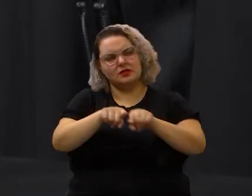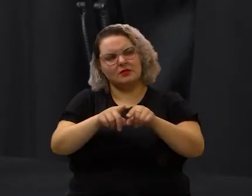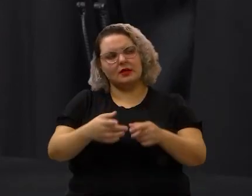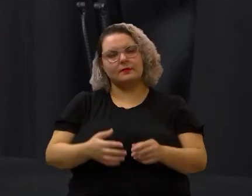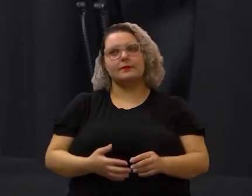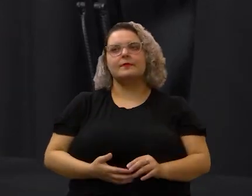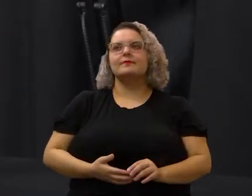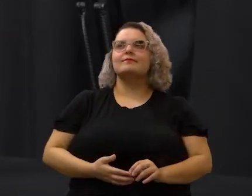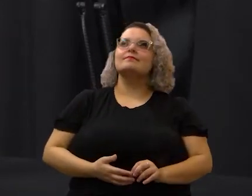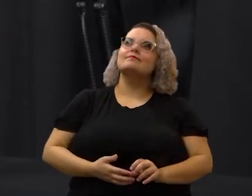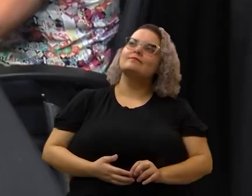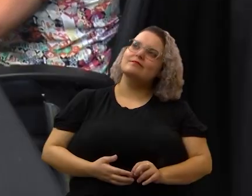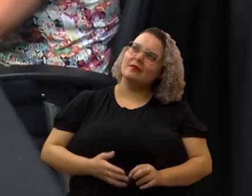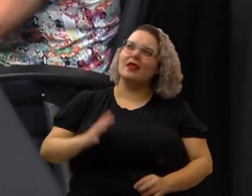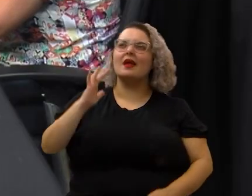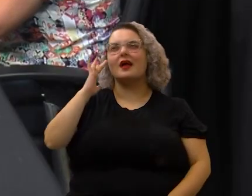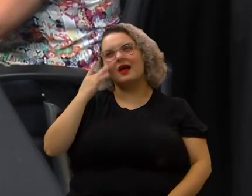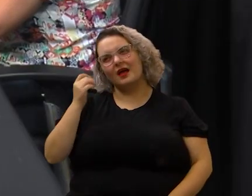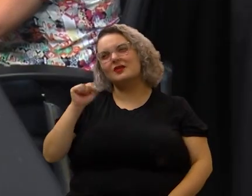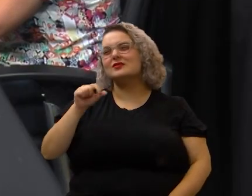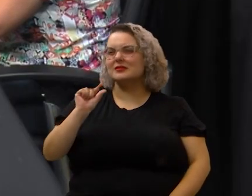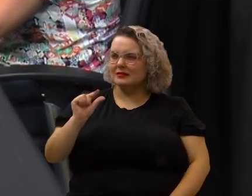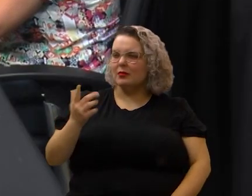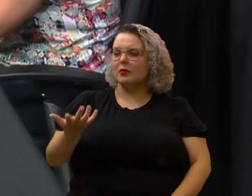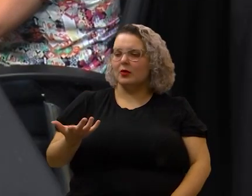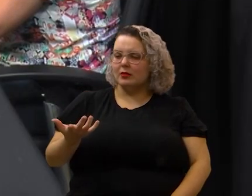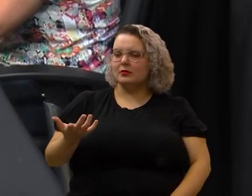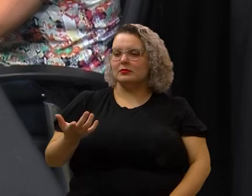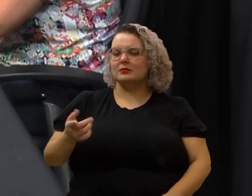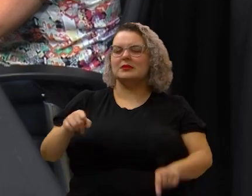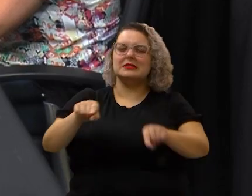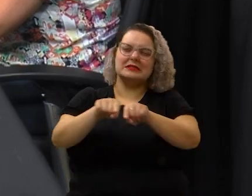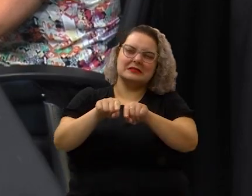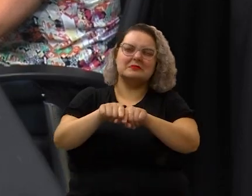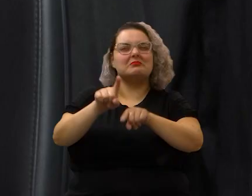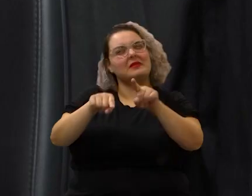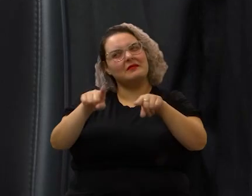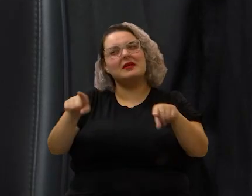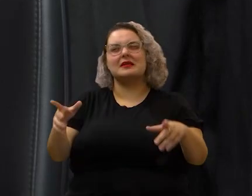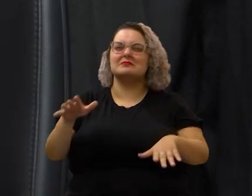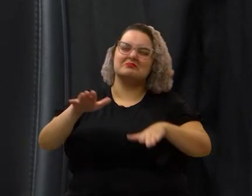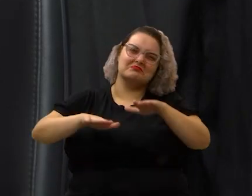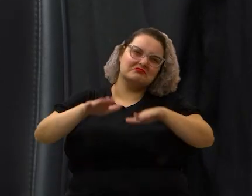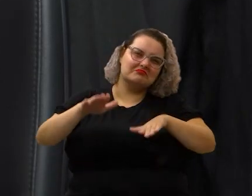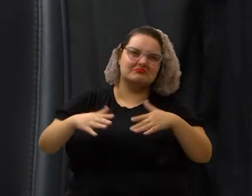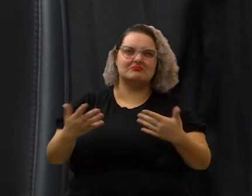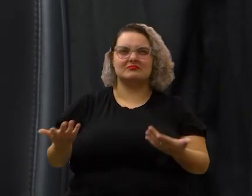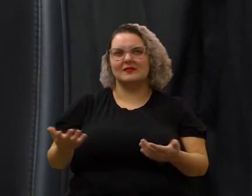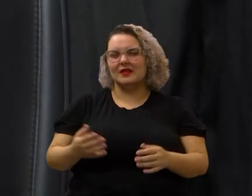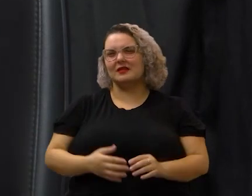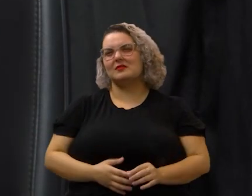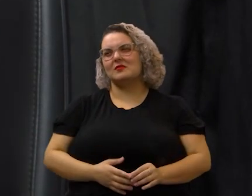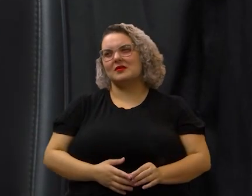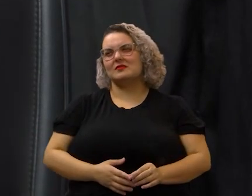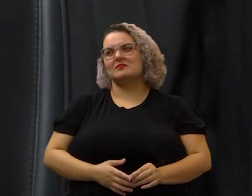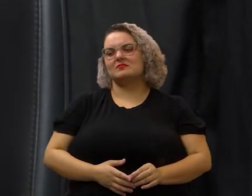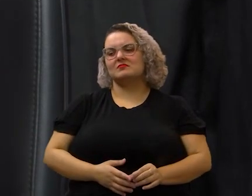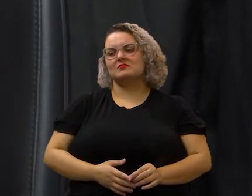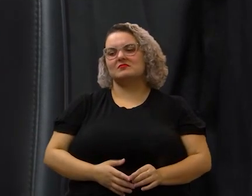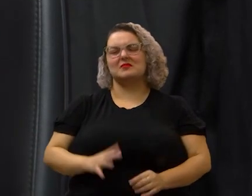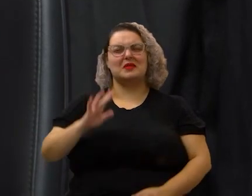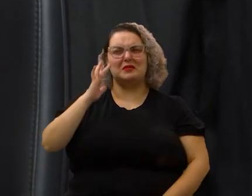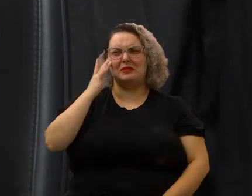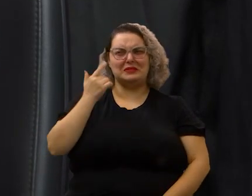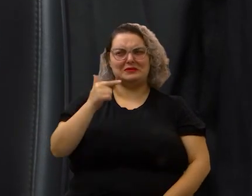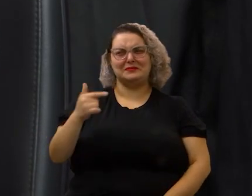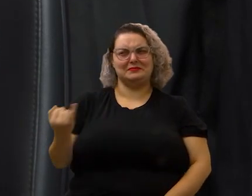Você sente isso também? Acho que sim, acho que um pouco, mas também varia, né? Depende muito.